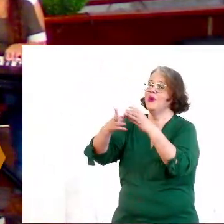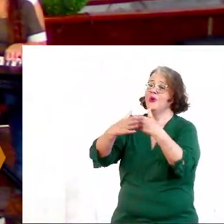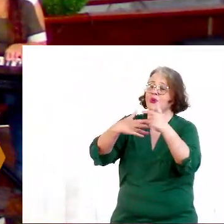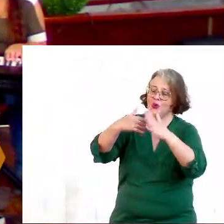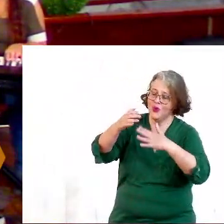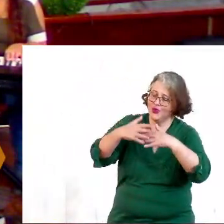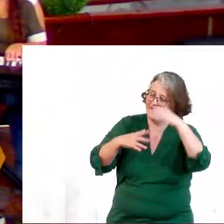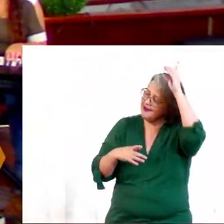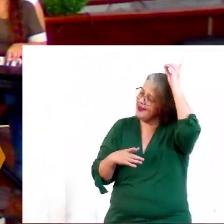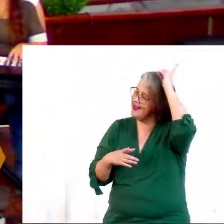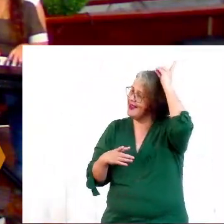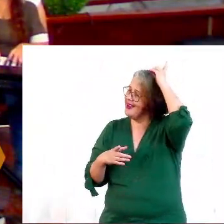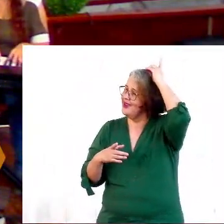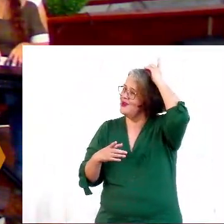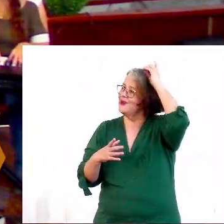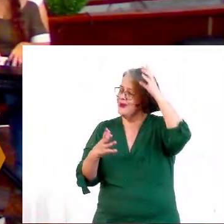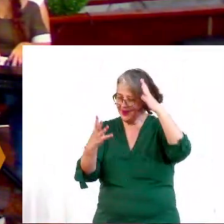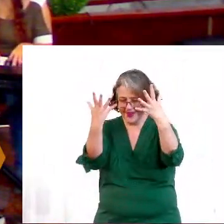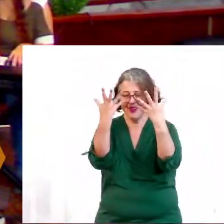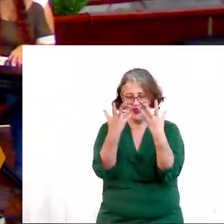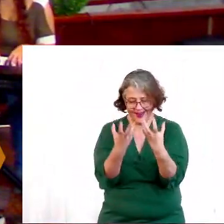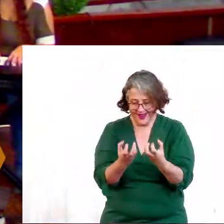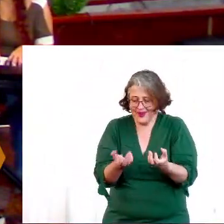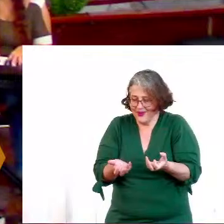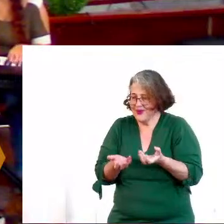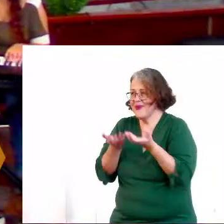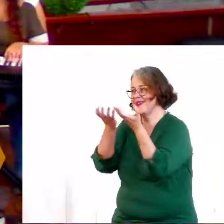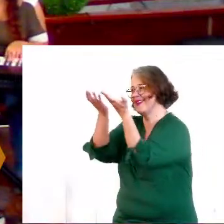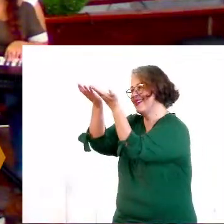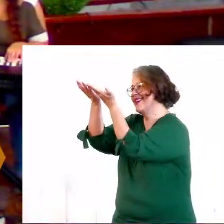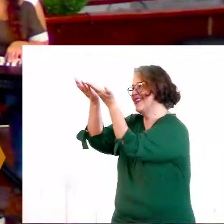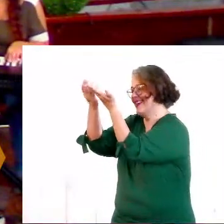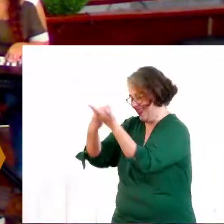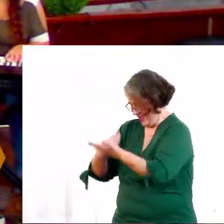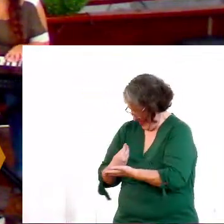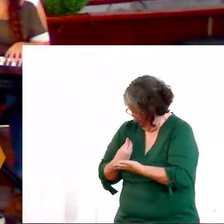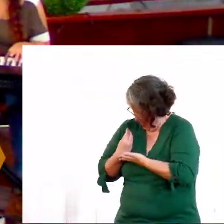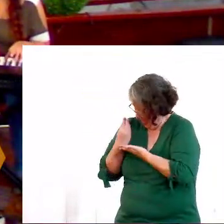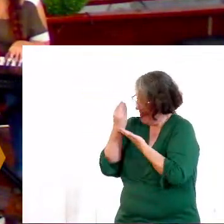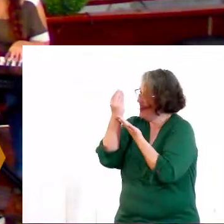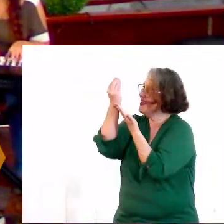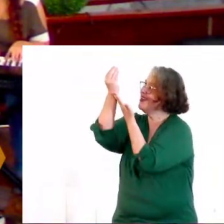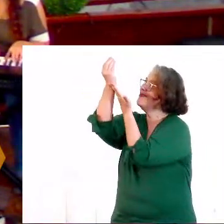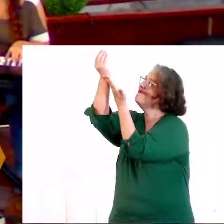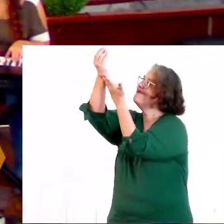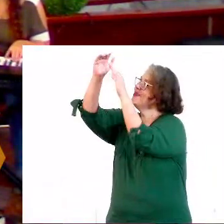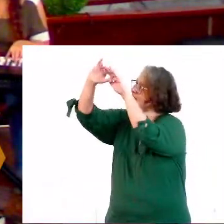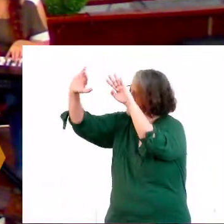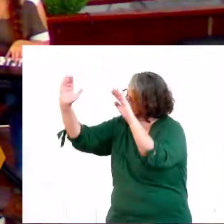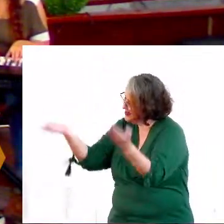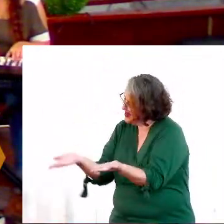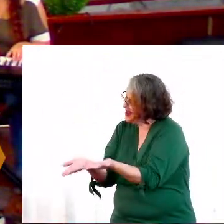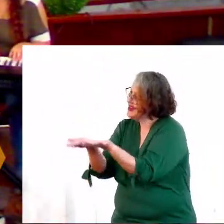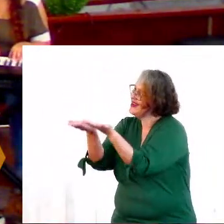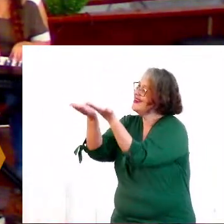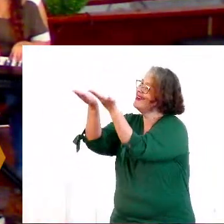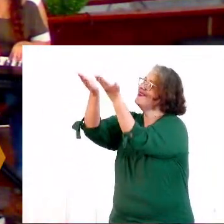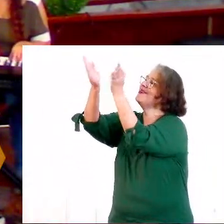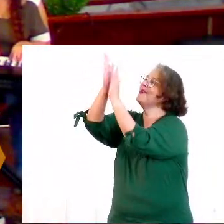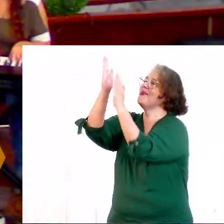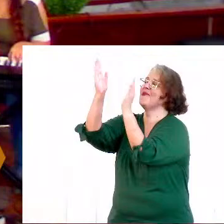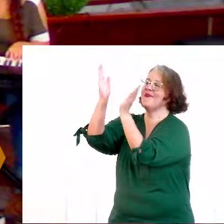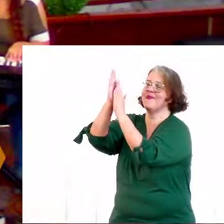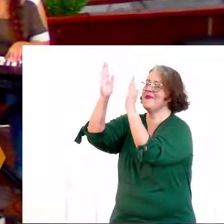Senhor. Dons e talentos queremos consagrar, e a vida no Teu altar,